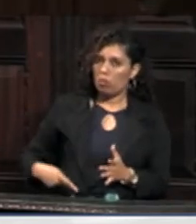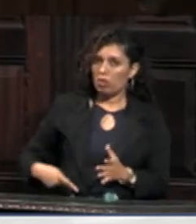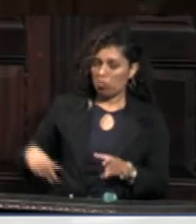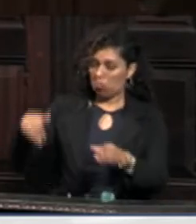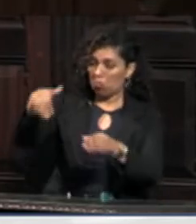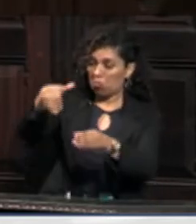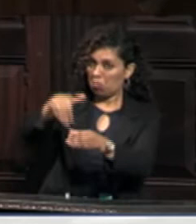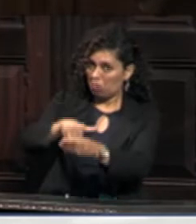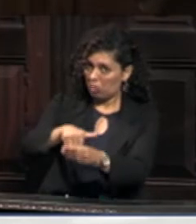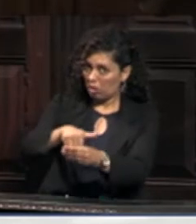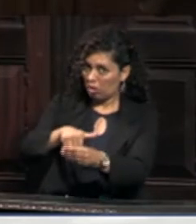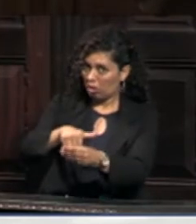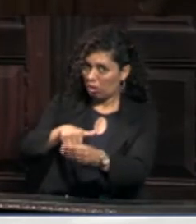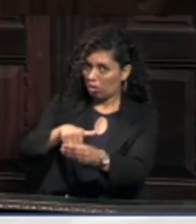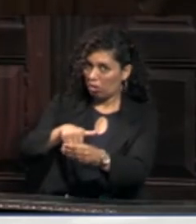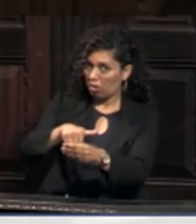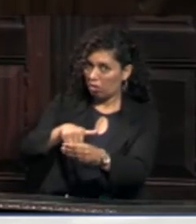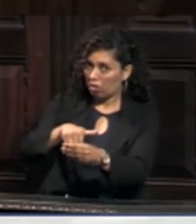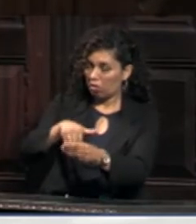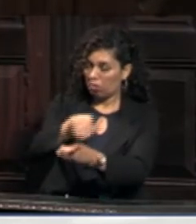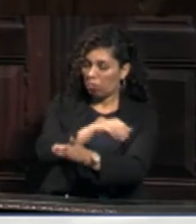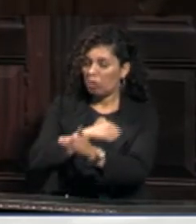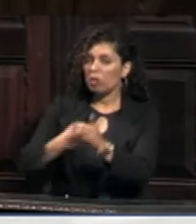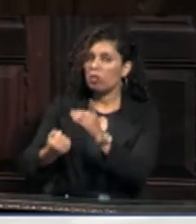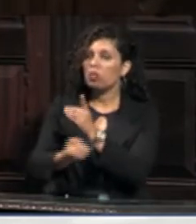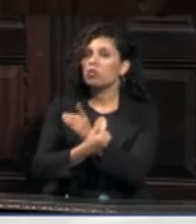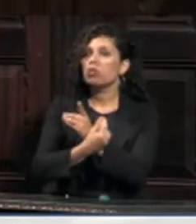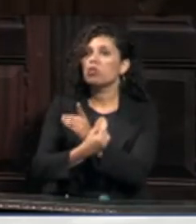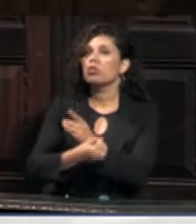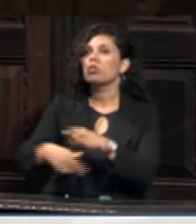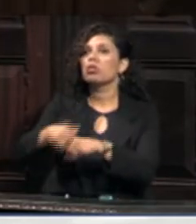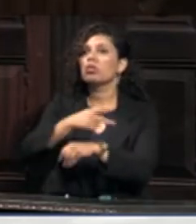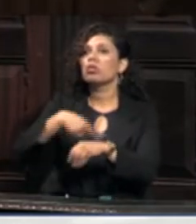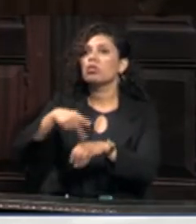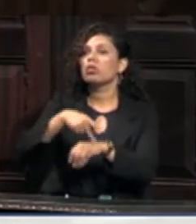eleita pela vontade popular,